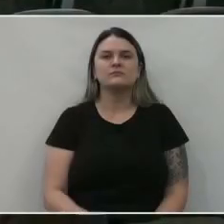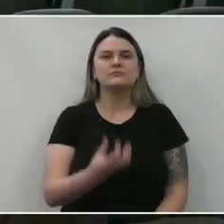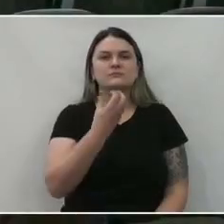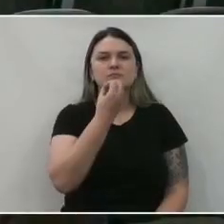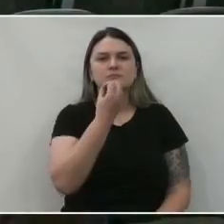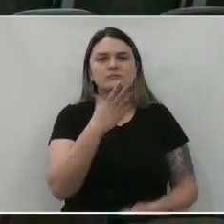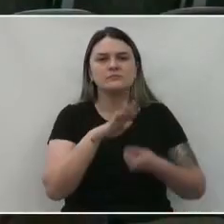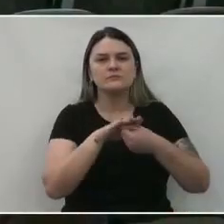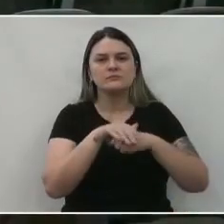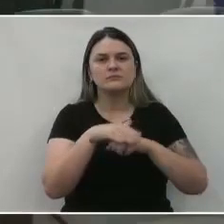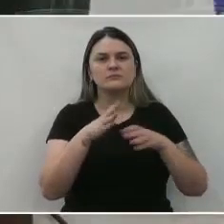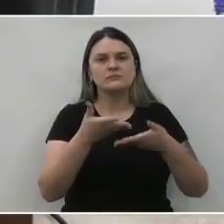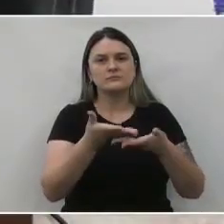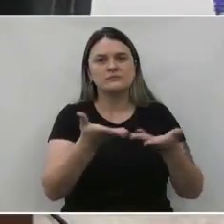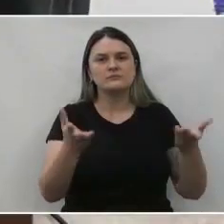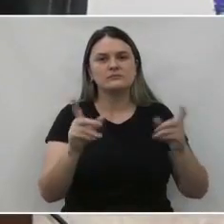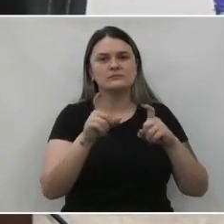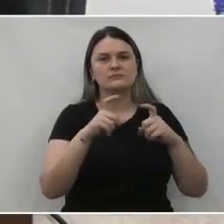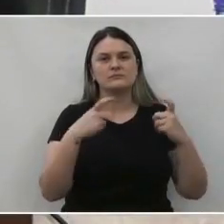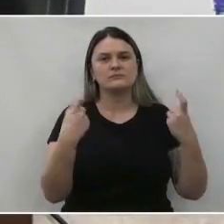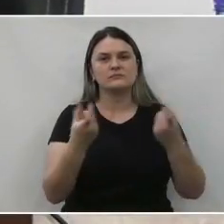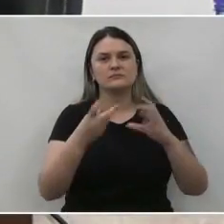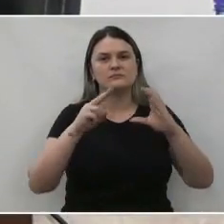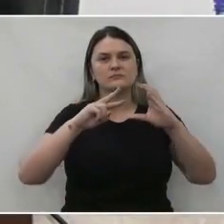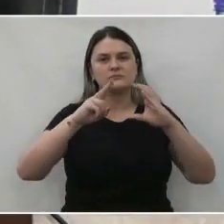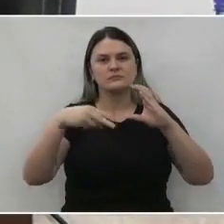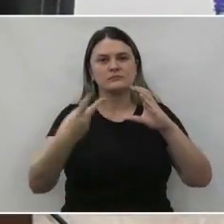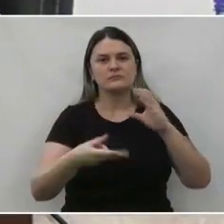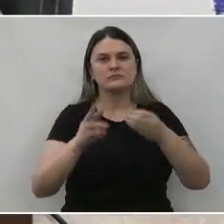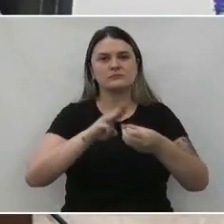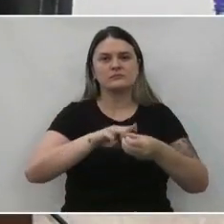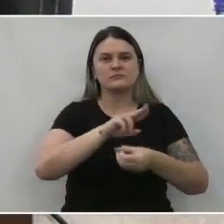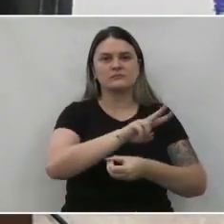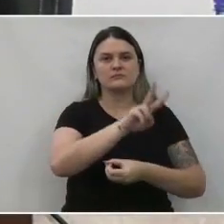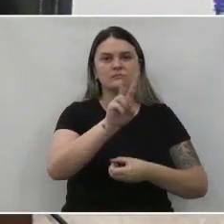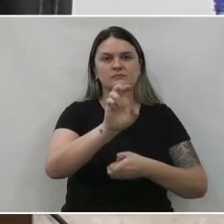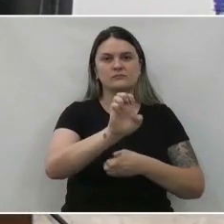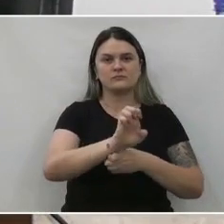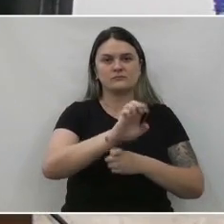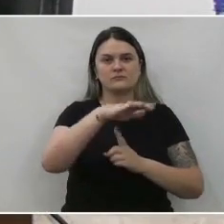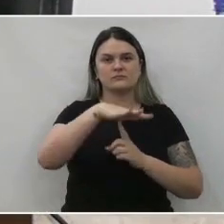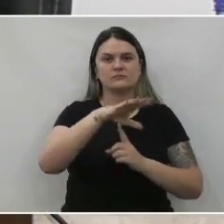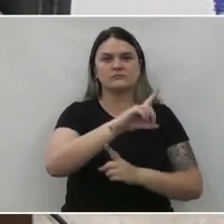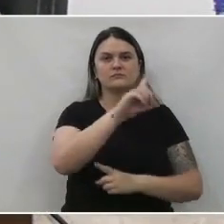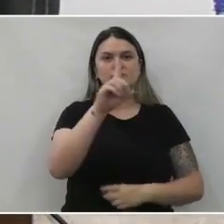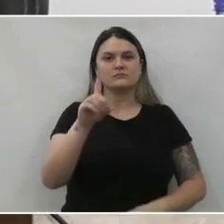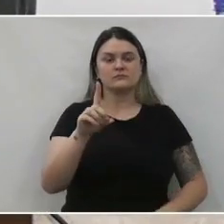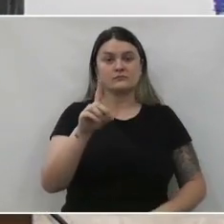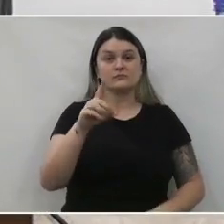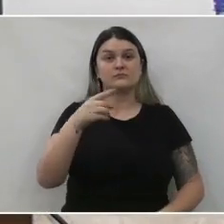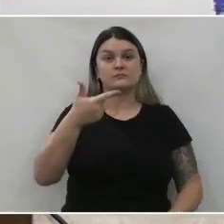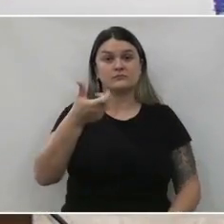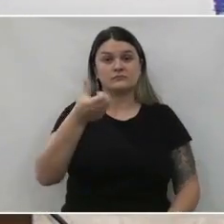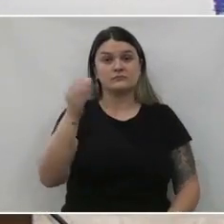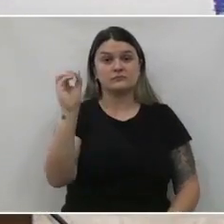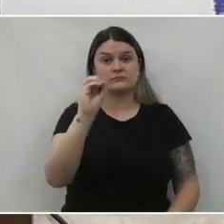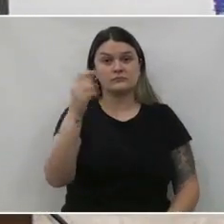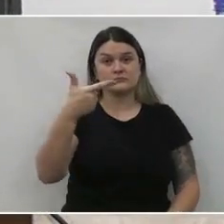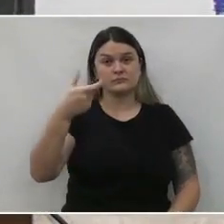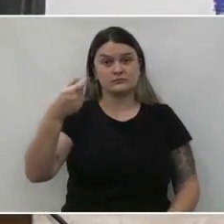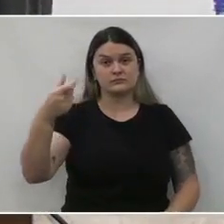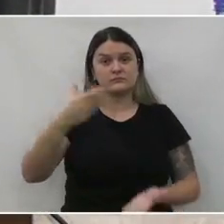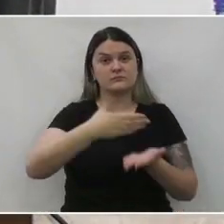Boa noite a todos. Reunião ordinária da Câmara Municipal de União da Vitória, Estado do Paraná, do dia 26 de outubro de 2020. Declaro abertos os trabalhos